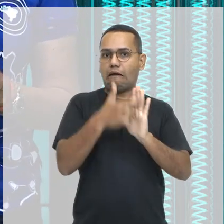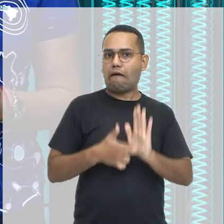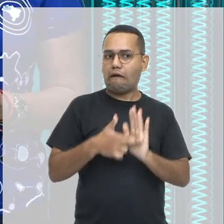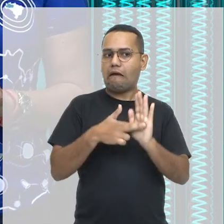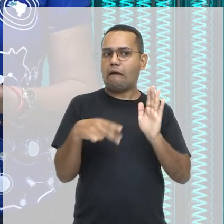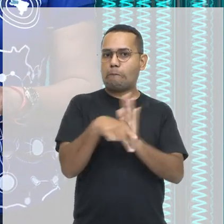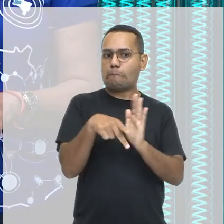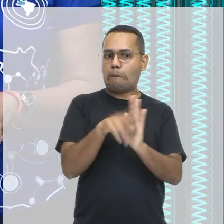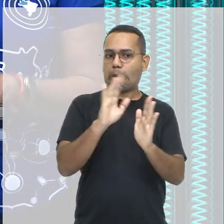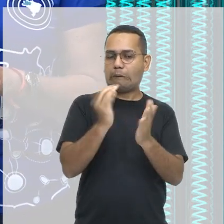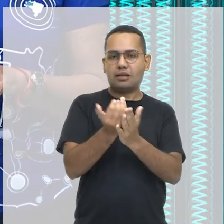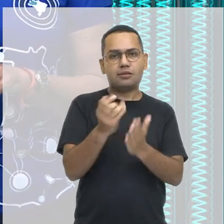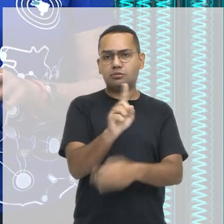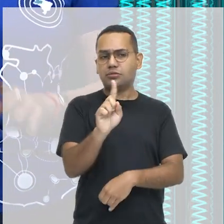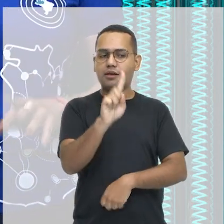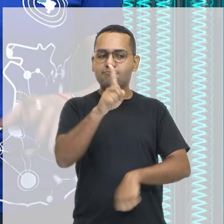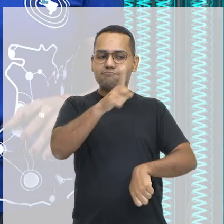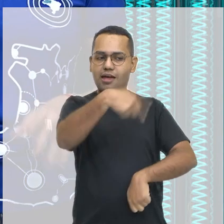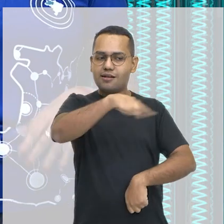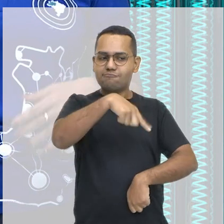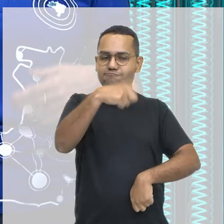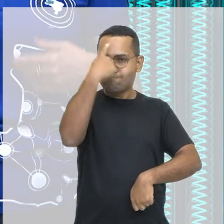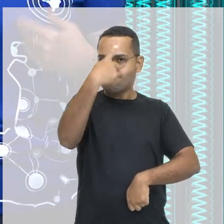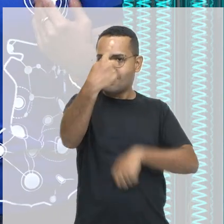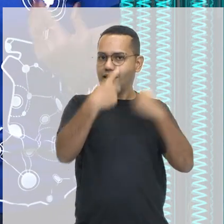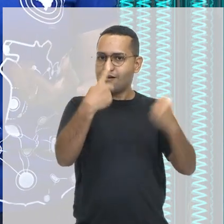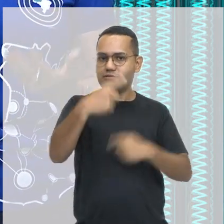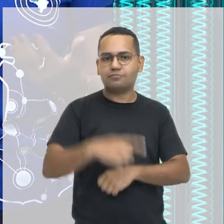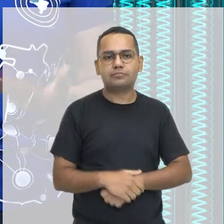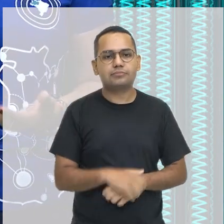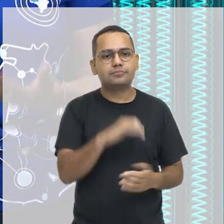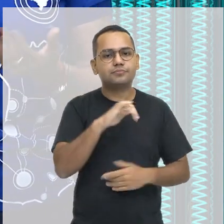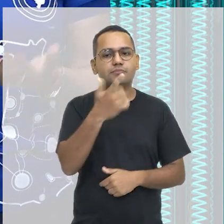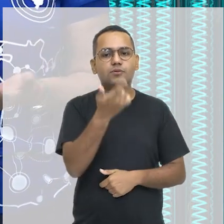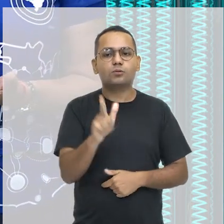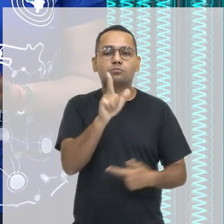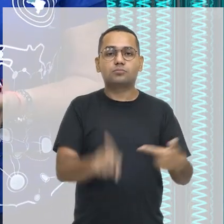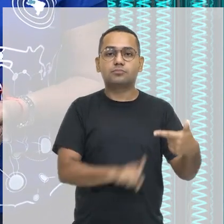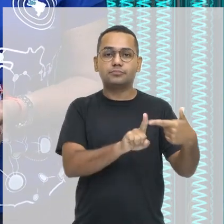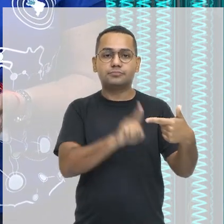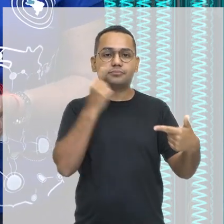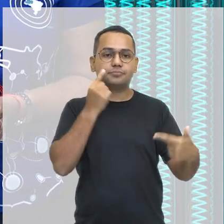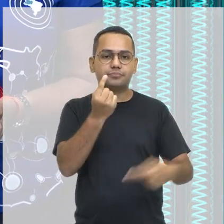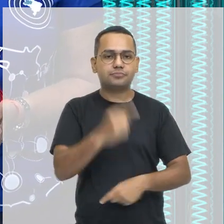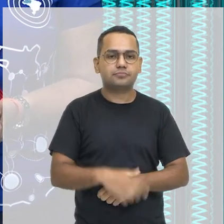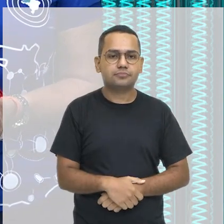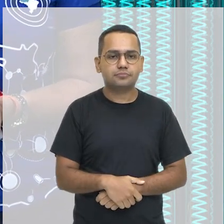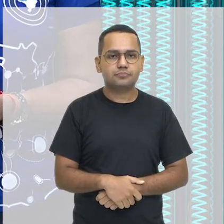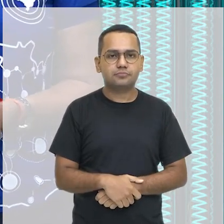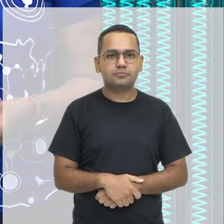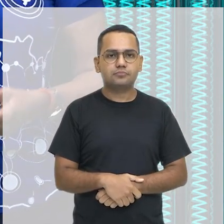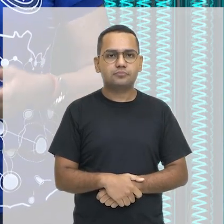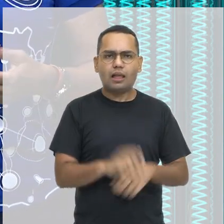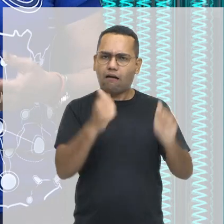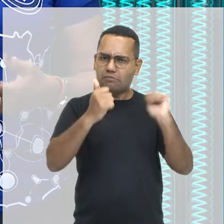pouco a gente vai mostrar um jogo de improvisação para vocês. Também tem a construção de